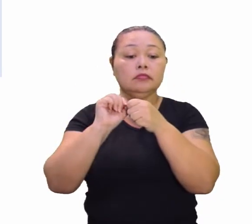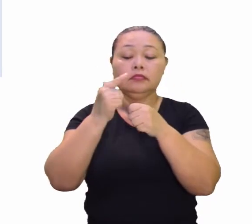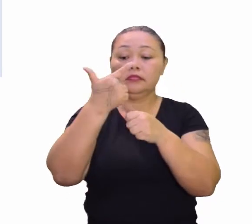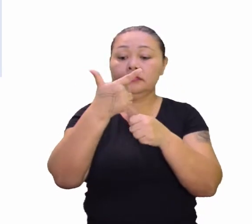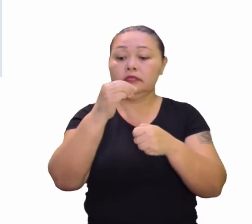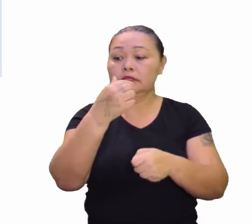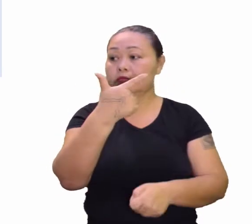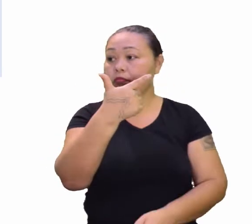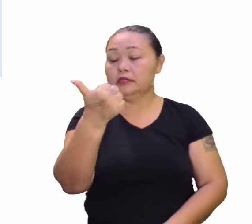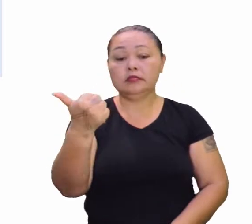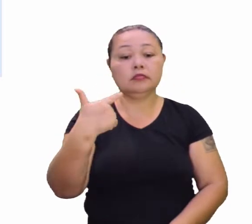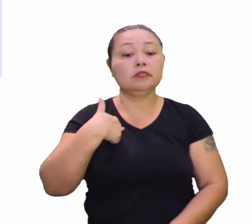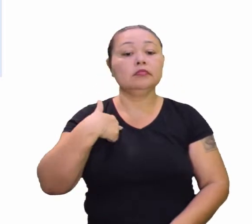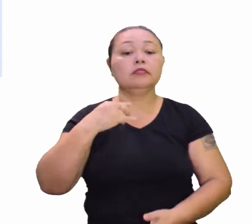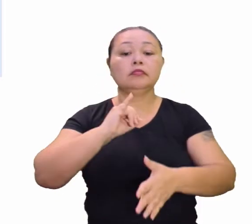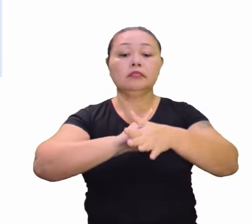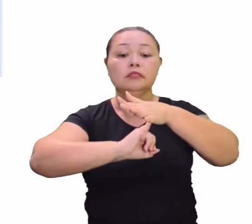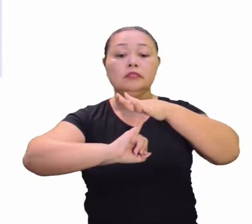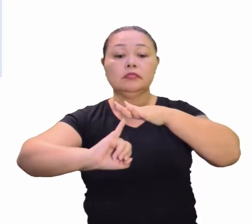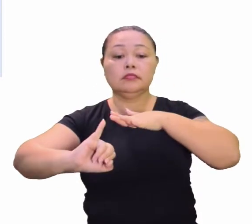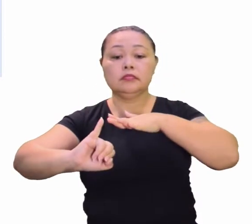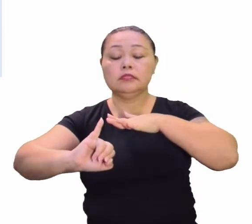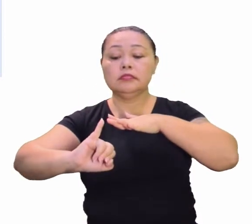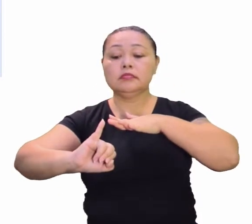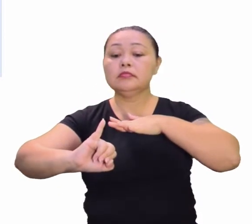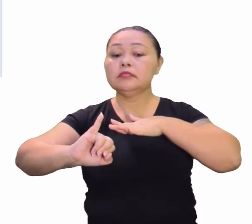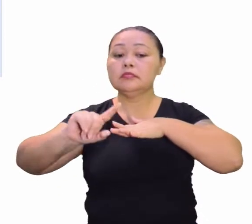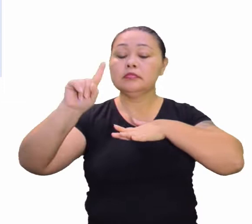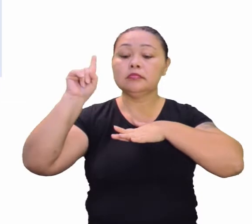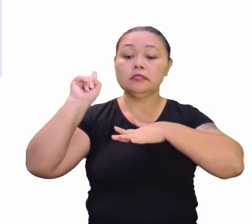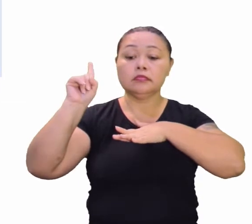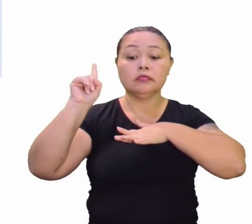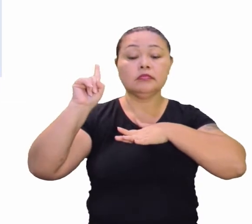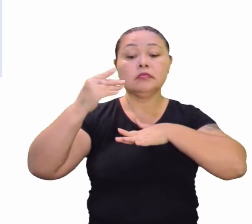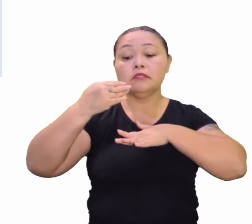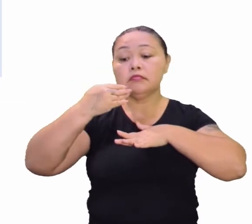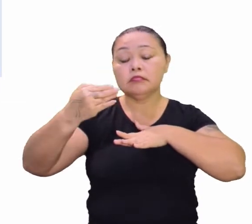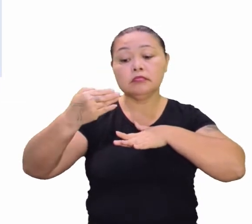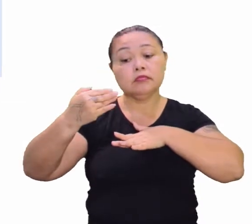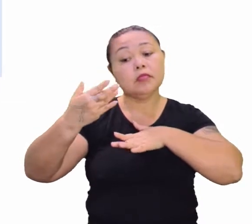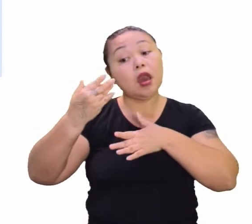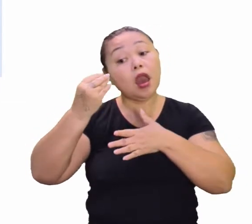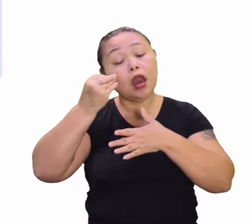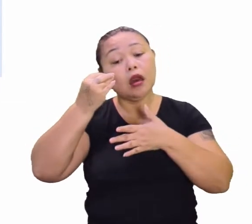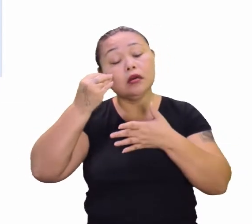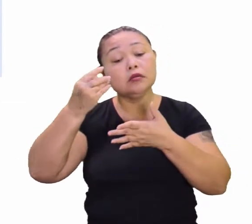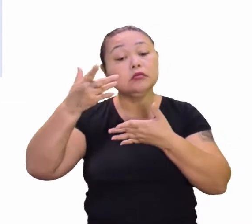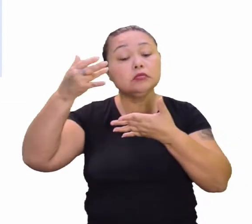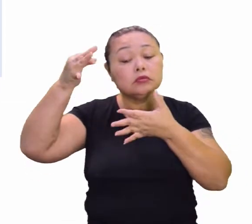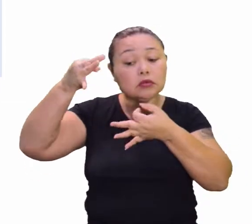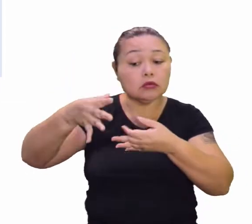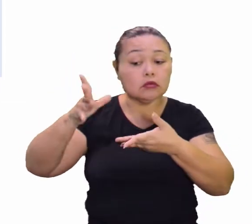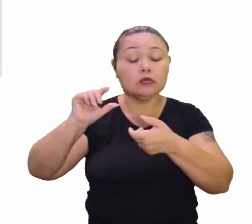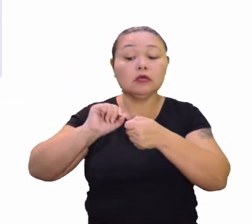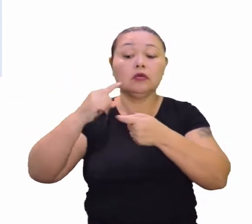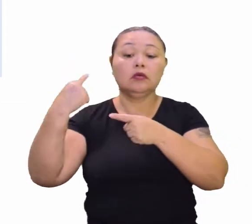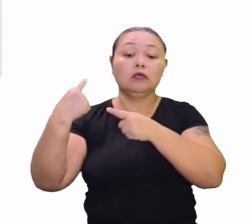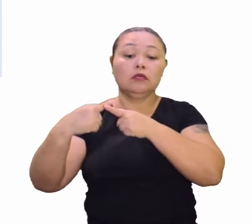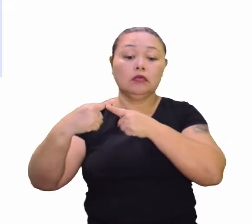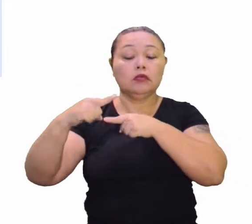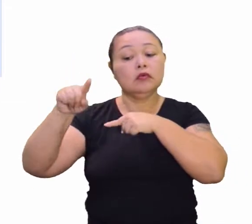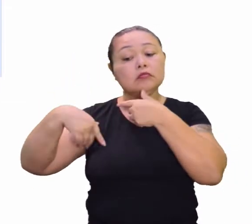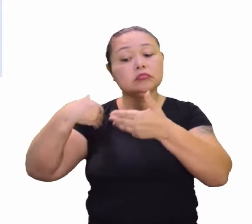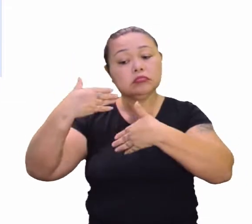em 2021 pelo Instituto Brasileiro, só lembrando que isso aqui é uma prévia do censo, não era o censo ainda, porque o